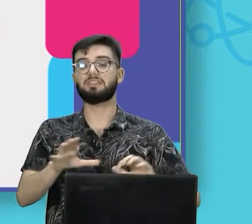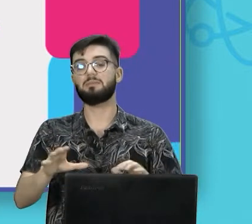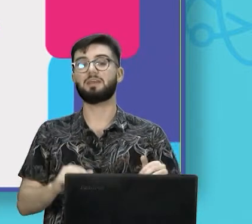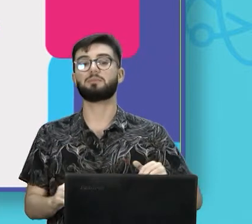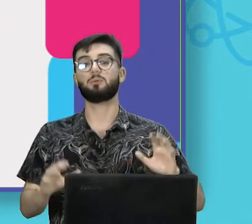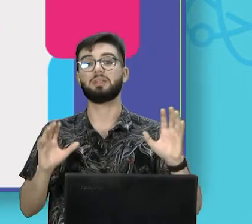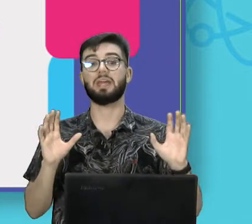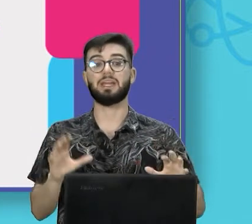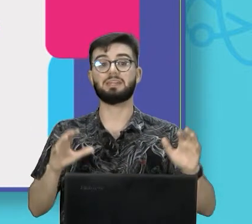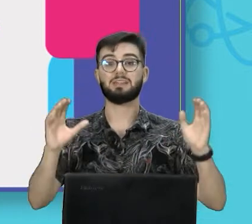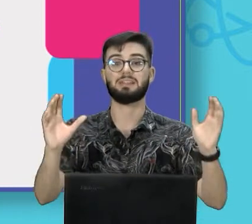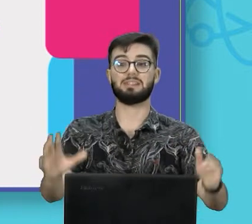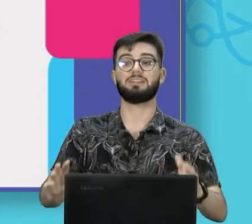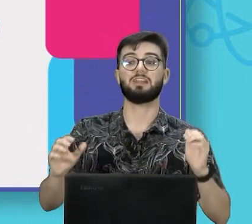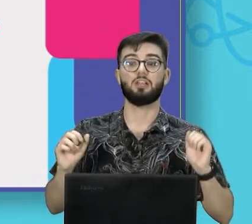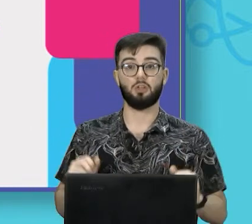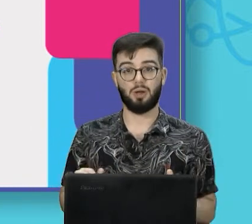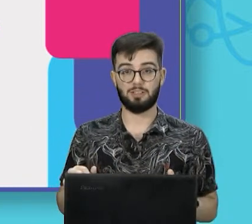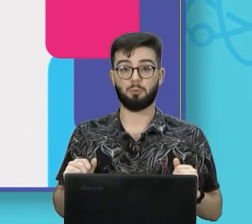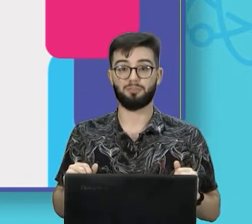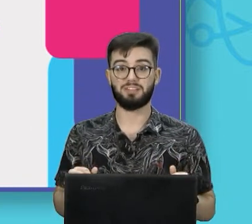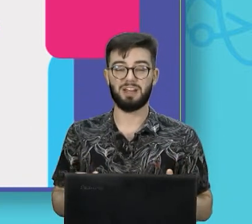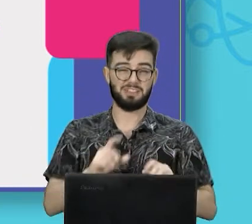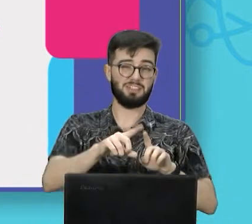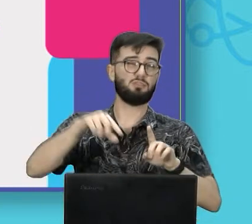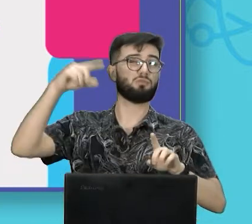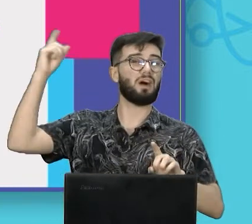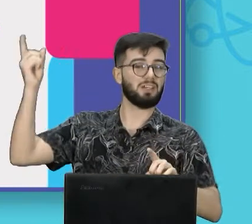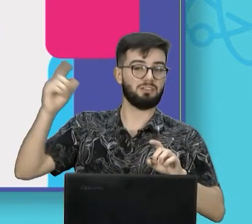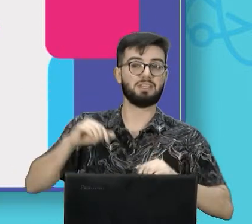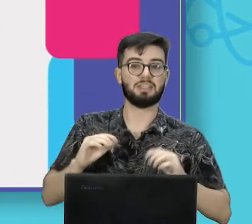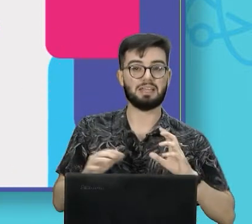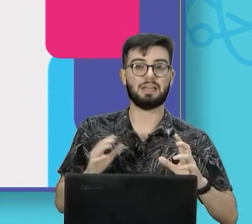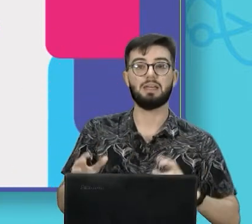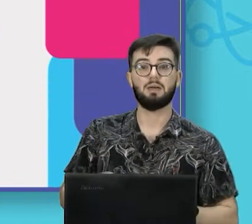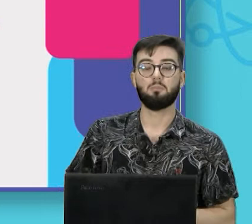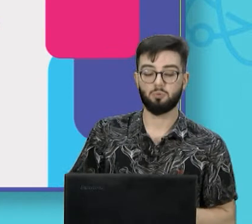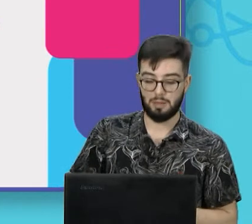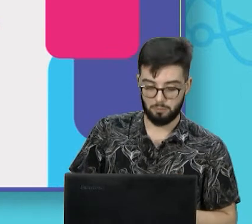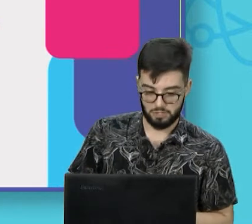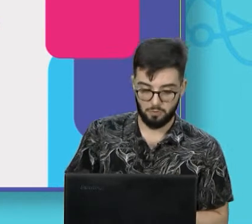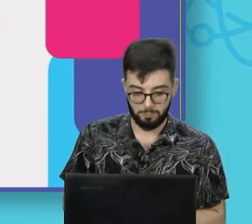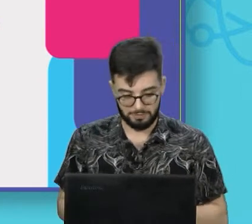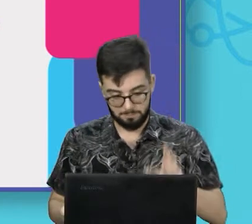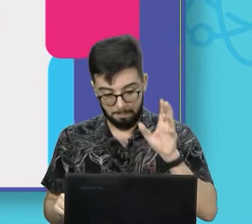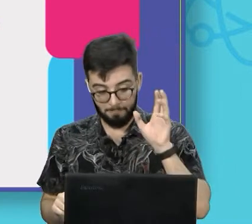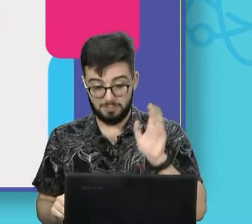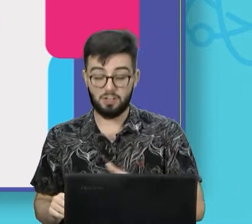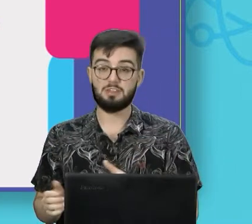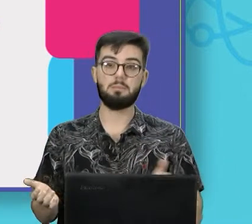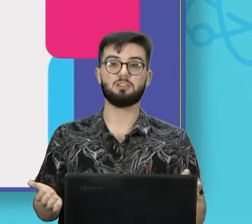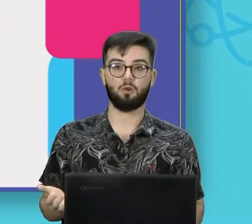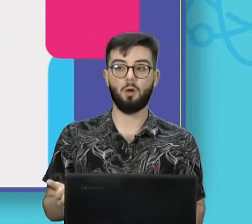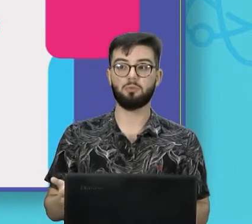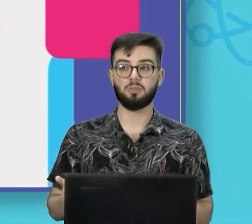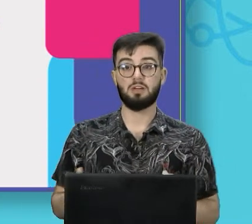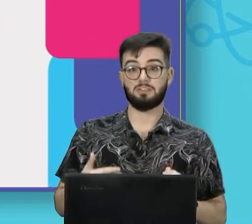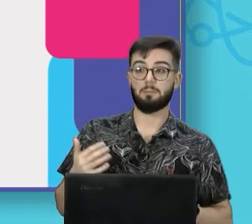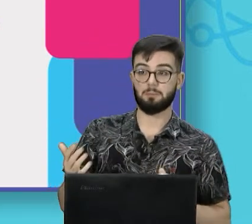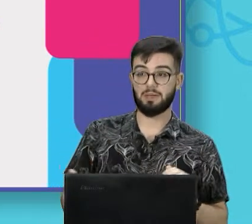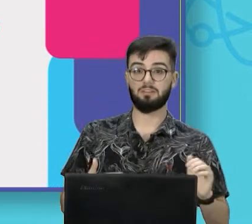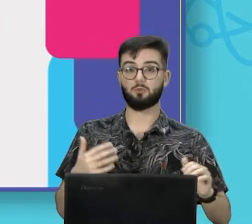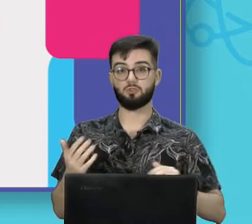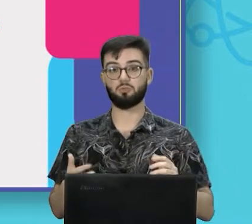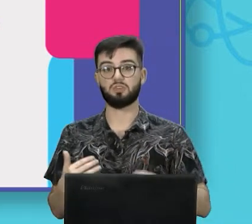mais É nesse poder entre as elites locais provinciais isso Vargas vai tentar até mudar posteriormente de habeas